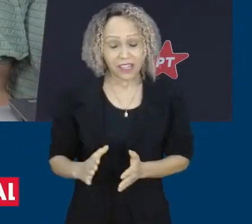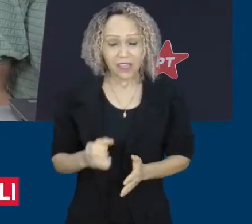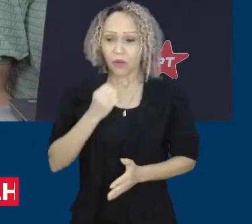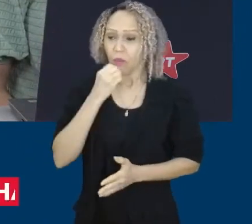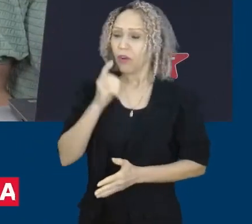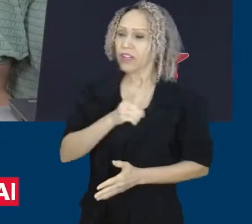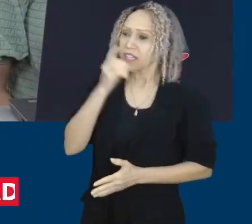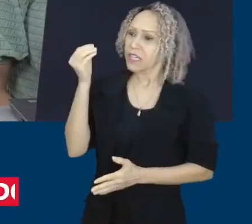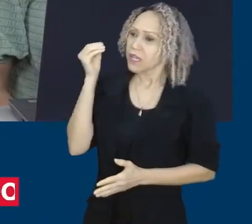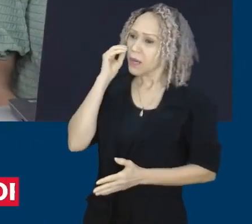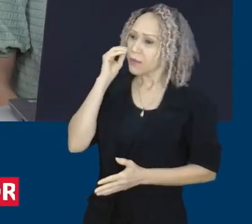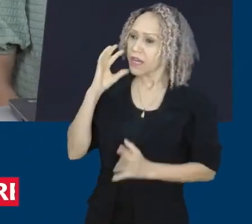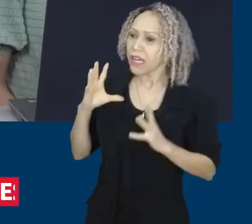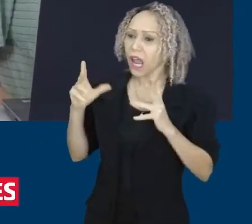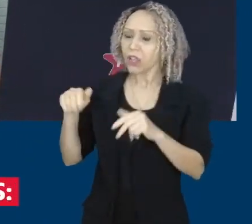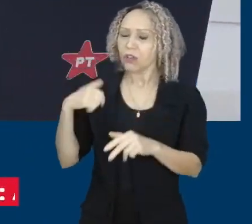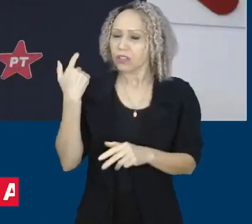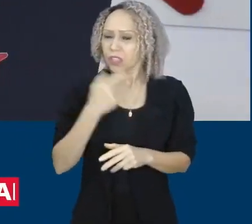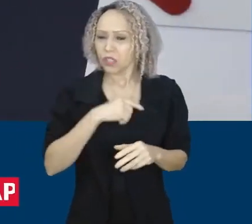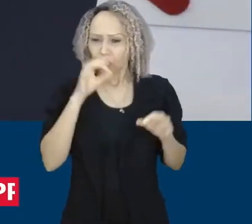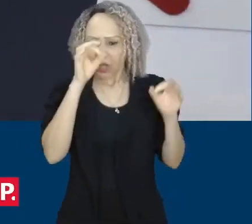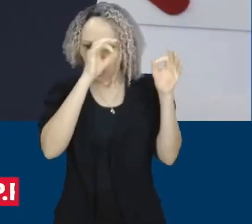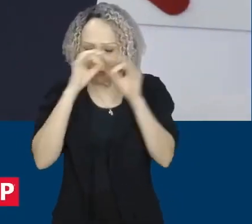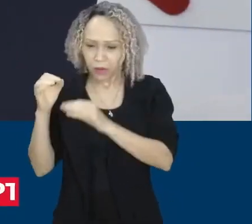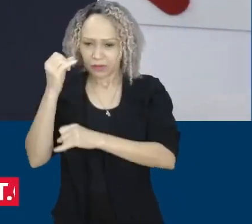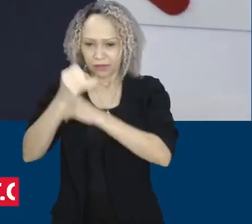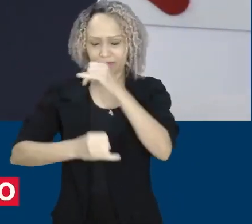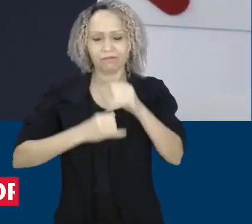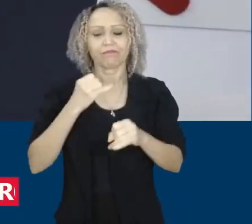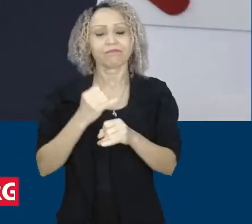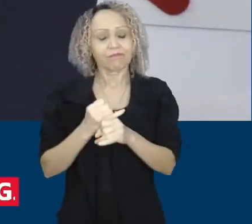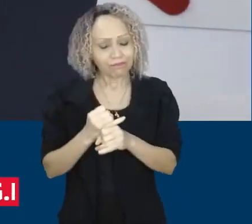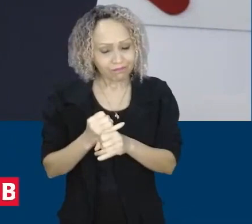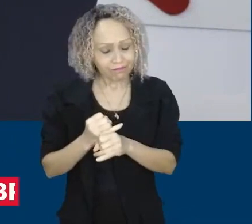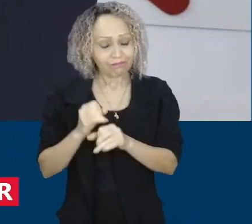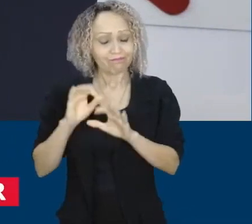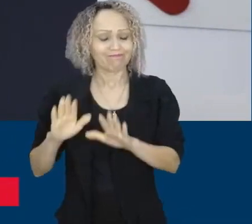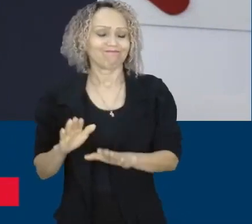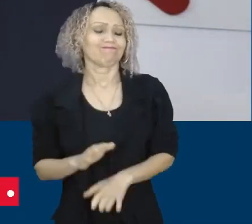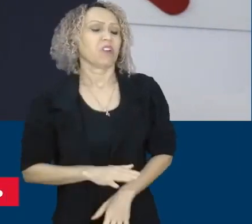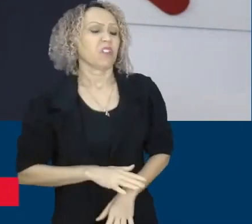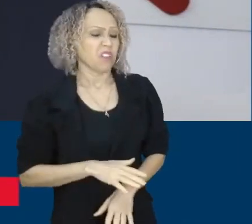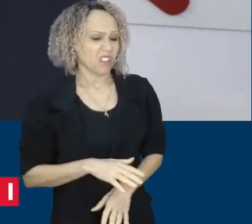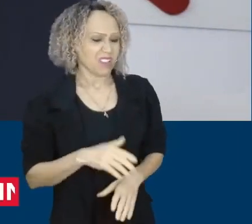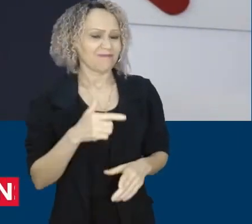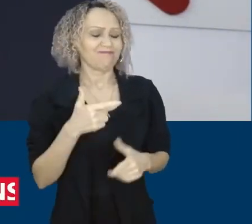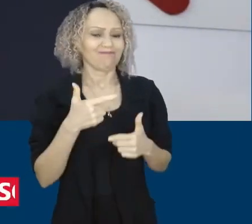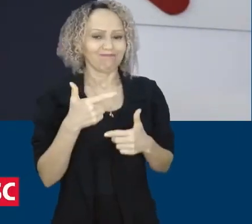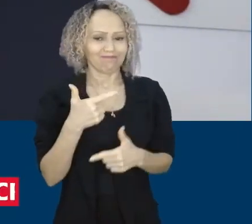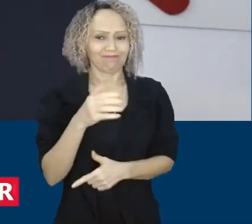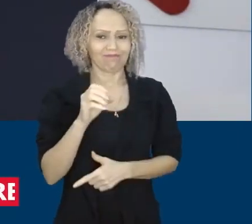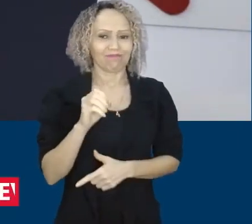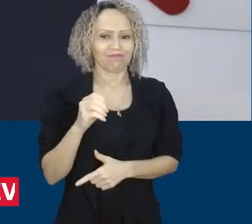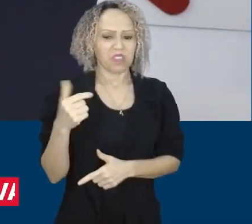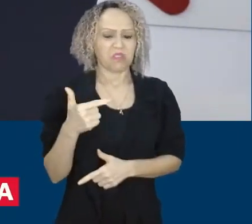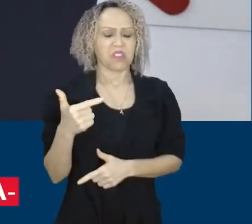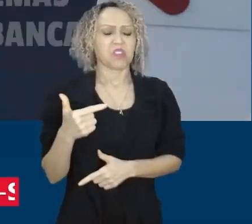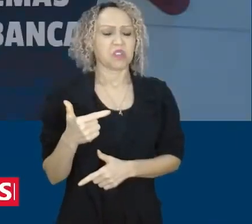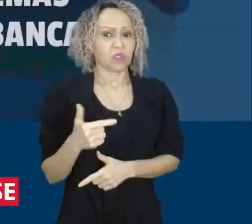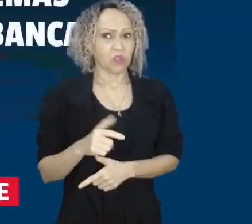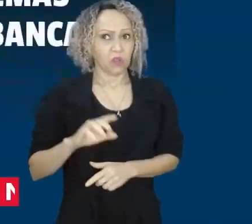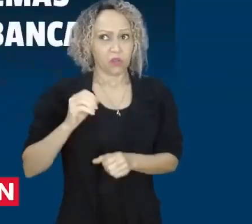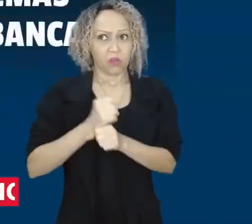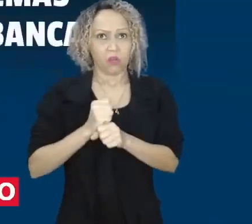pela internet. É isso, deputado, 2022 foi um ano super desafiador para o país, né? A gente está aí no